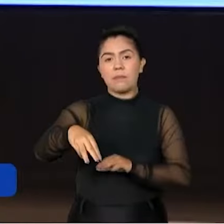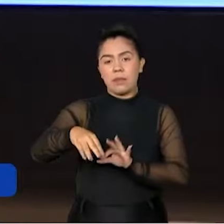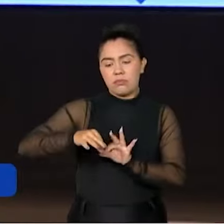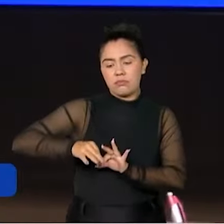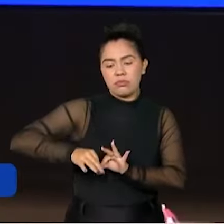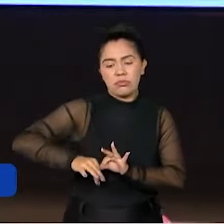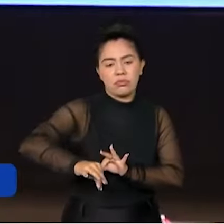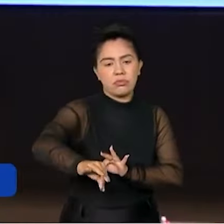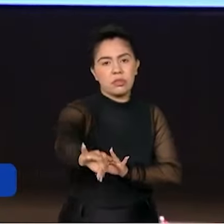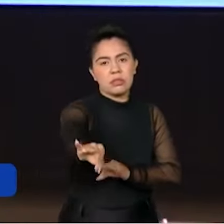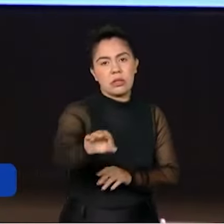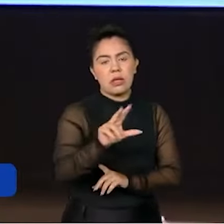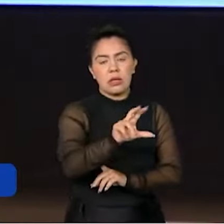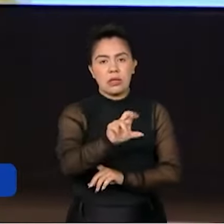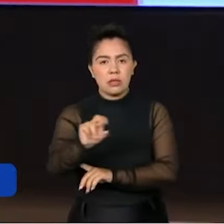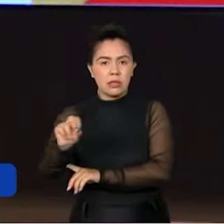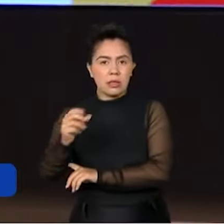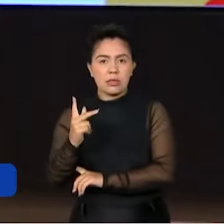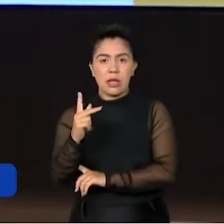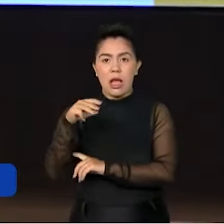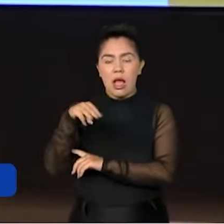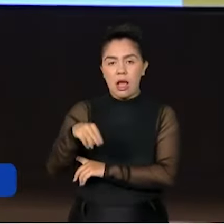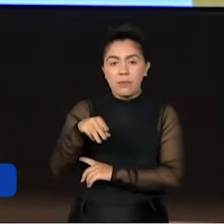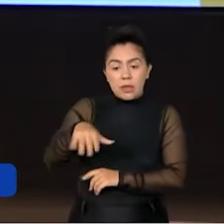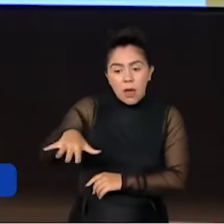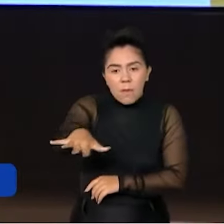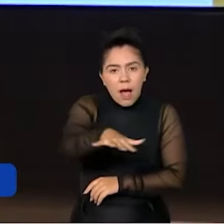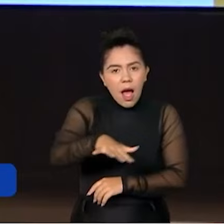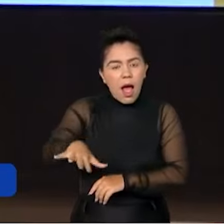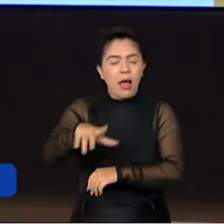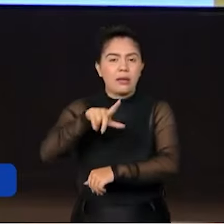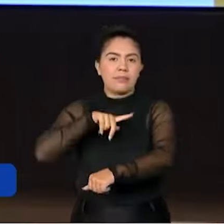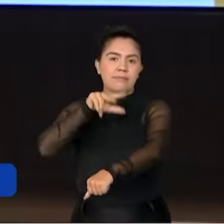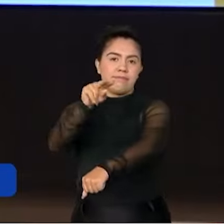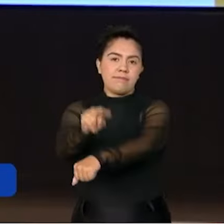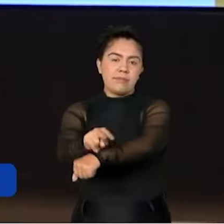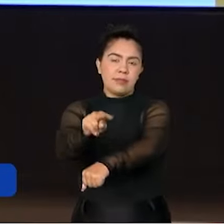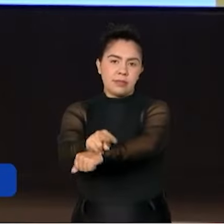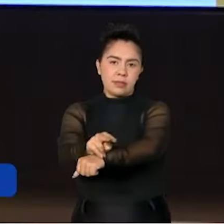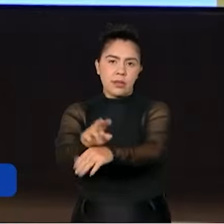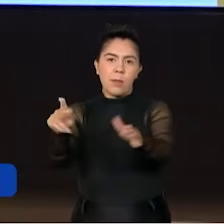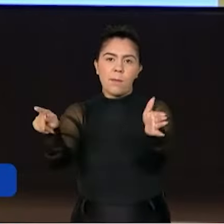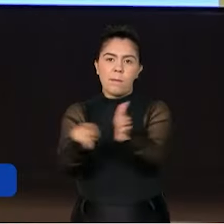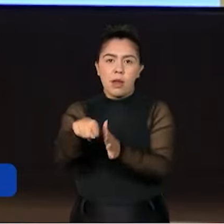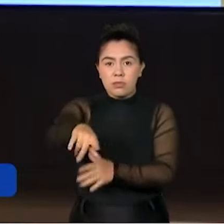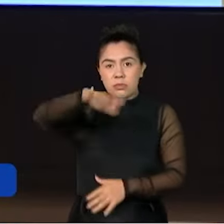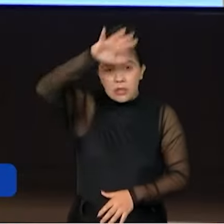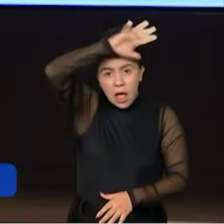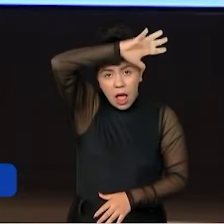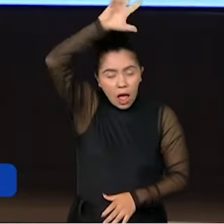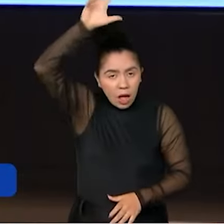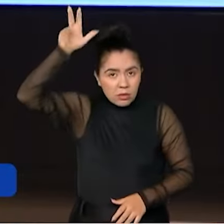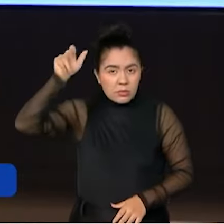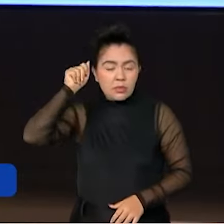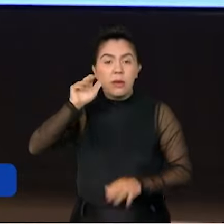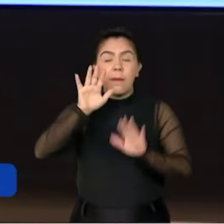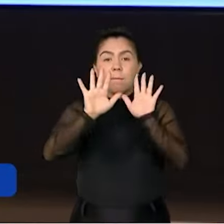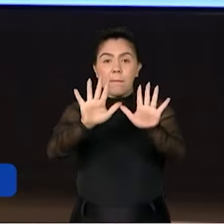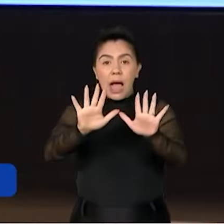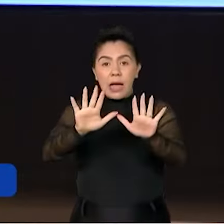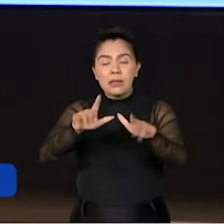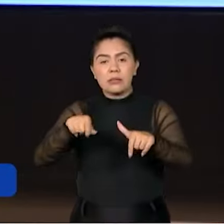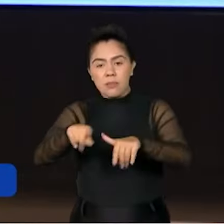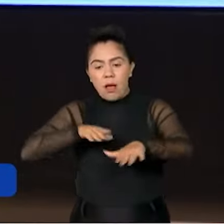quilômetros, que é dentro de uma área altamente preservada no coração da Amazônia. A abertura dessa